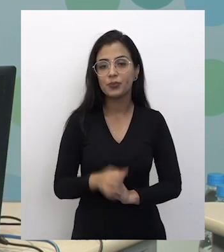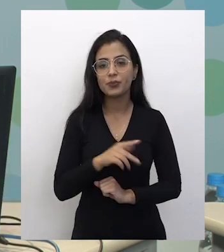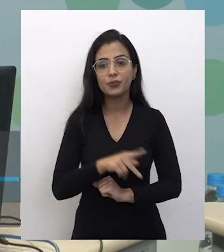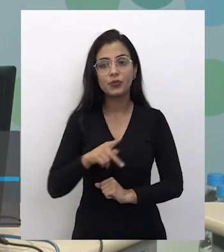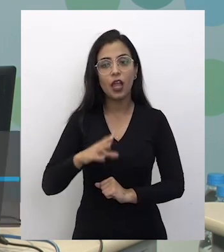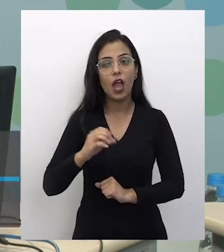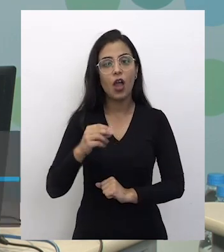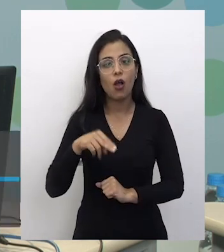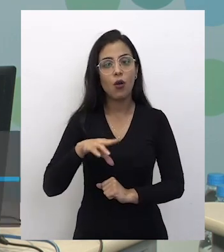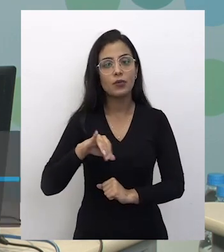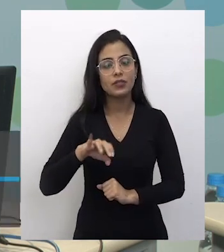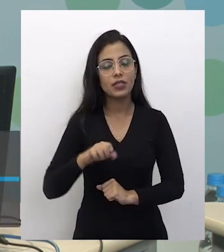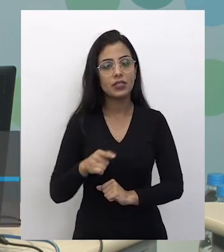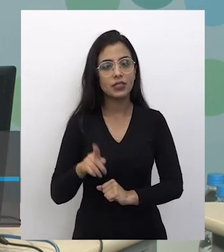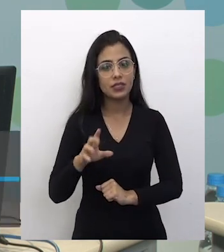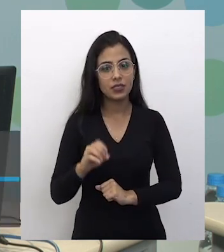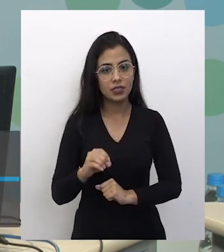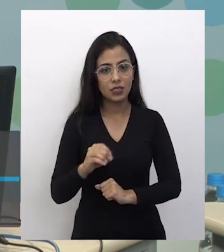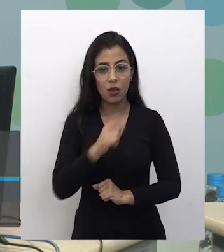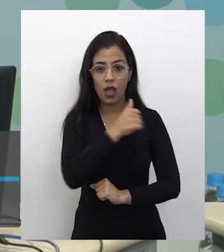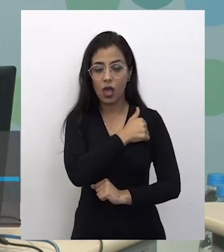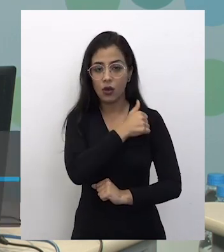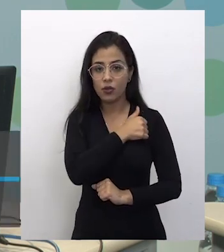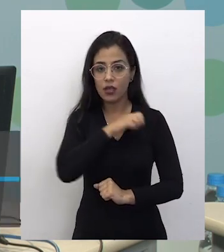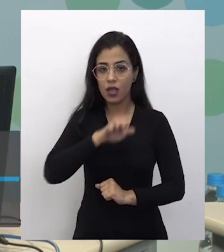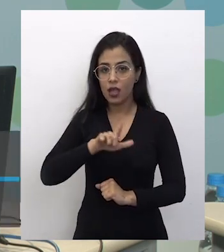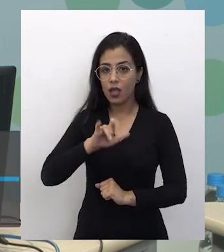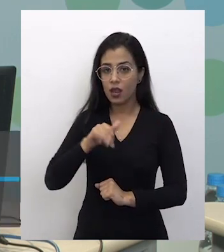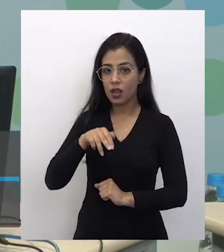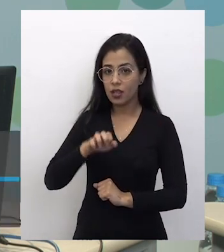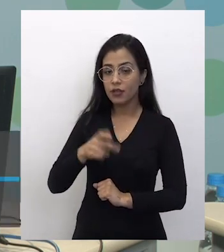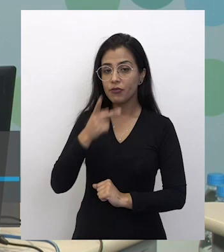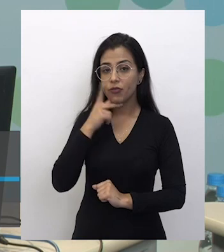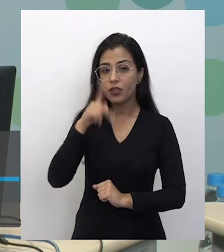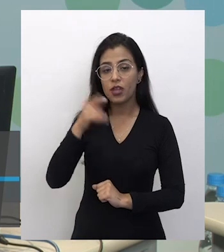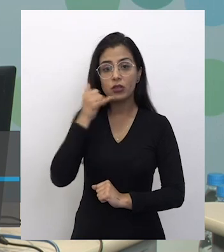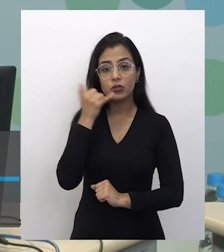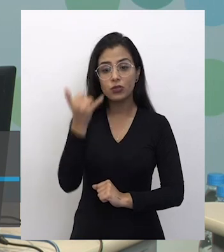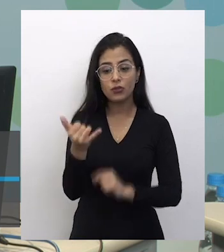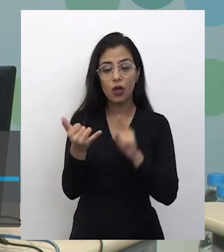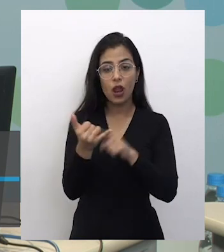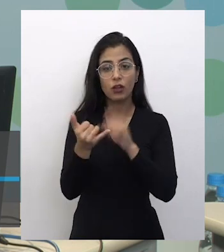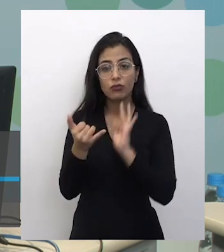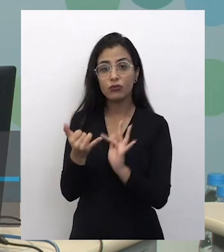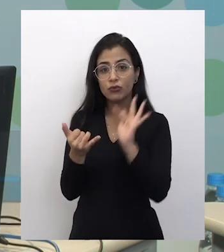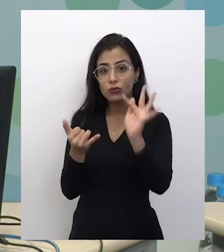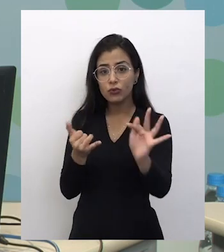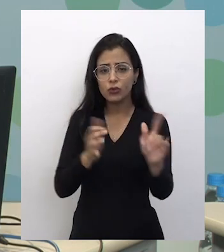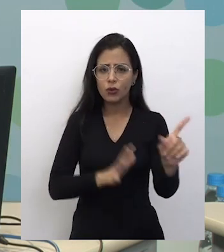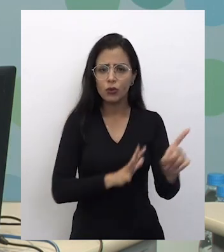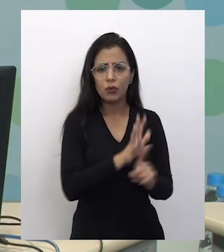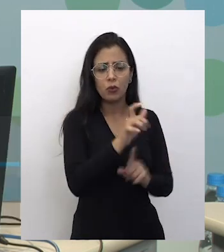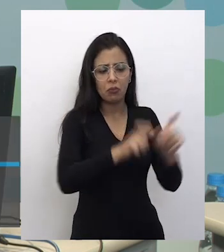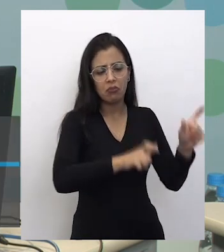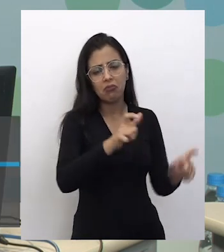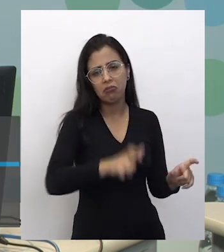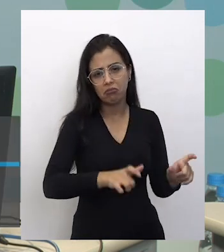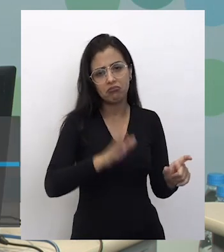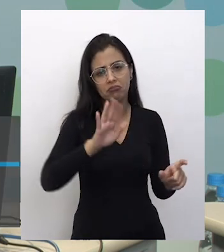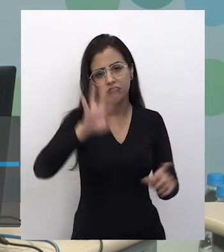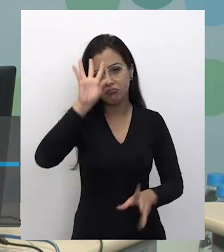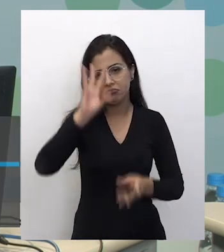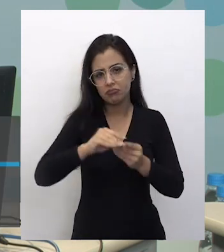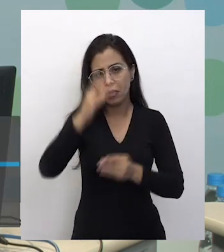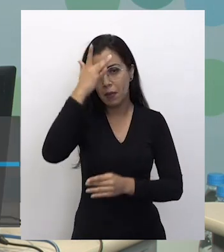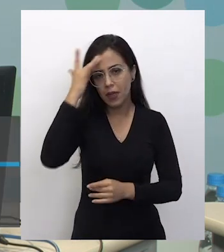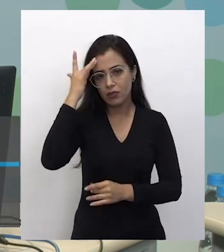Conceição, mandando a resposta da aluna Elaine, o celular do futuro. Ela não colocou o público-alvo, mas a gente já entende que são os que estão conectados,